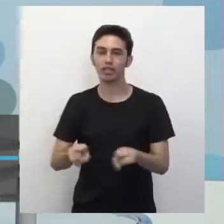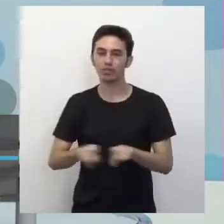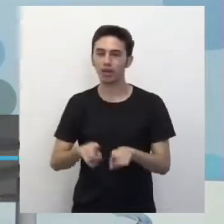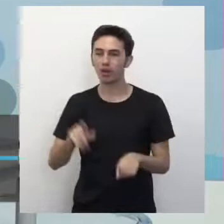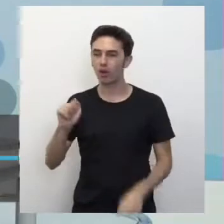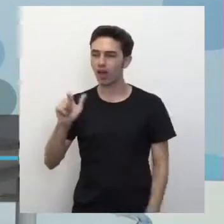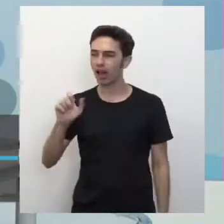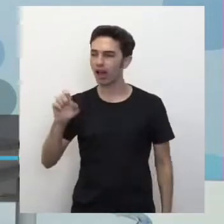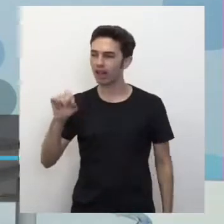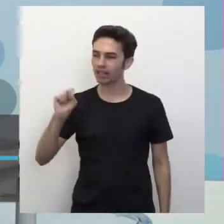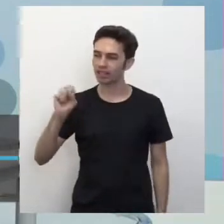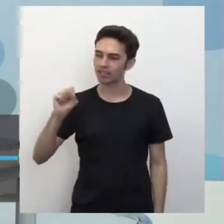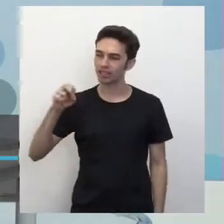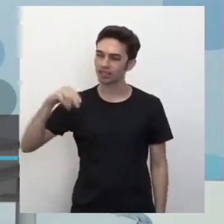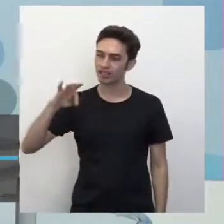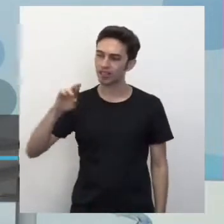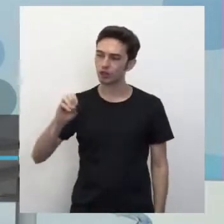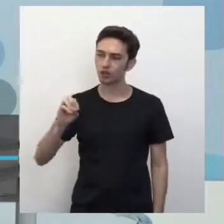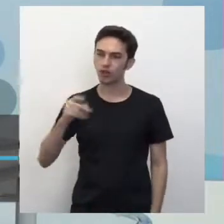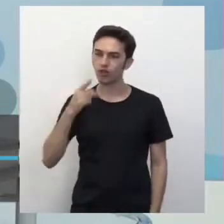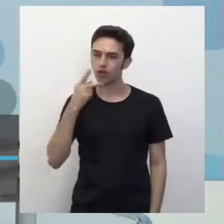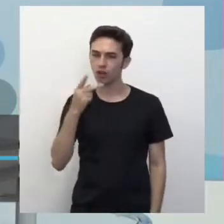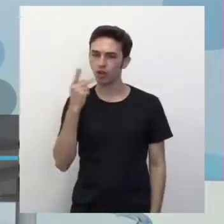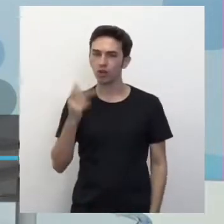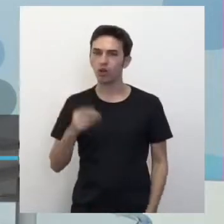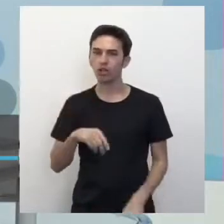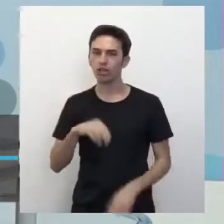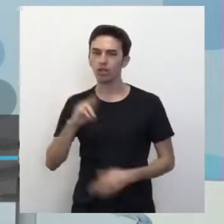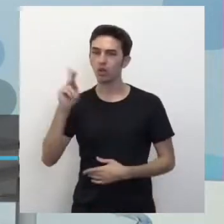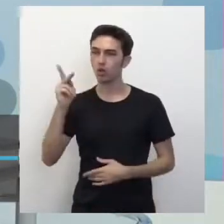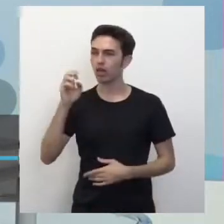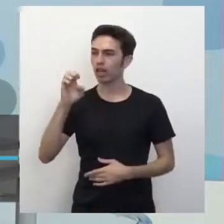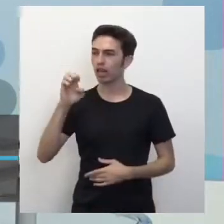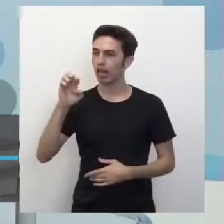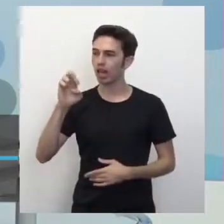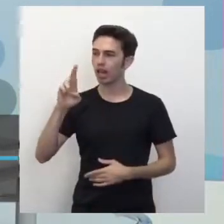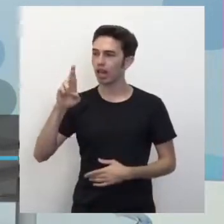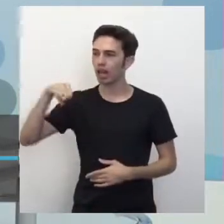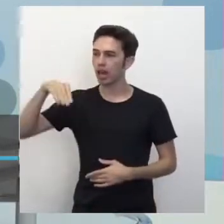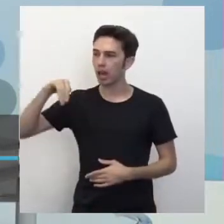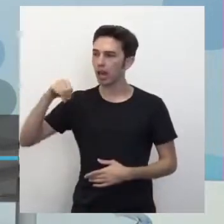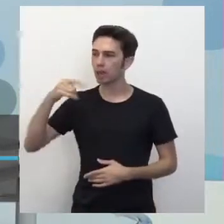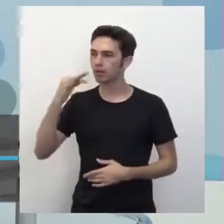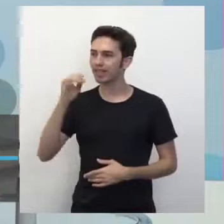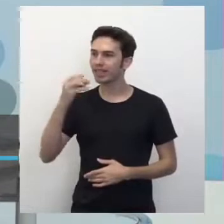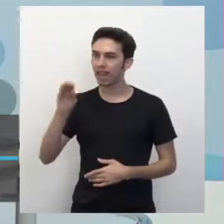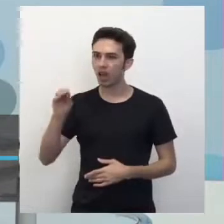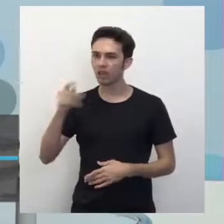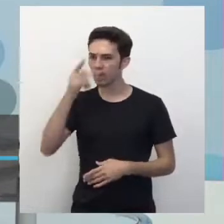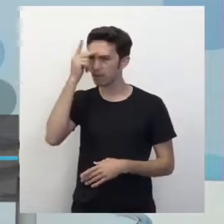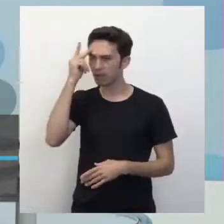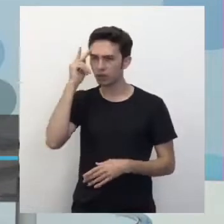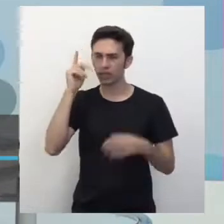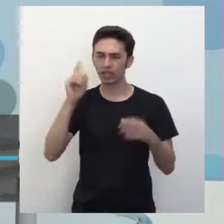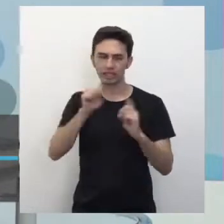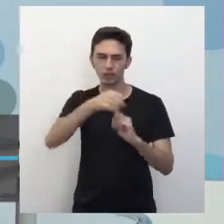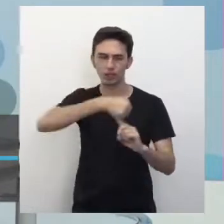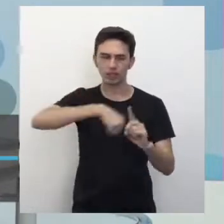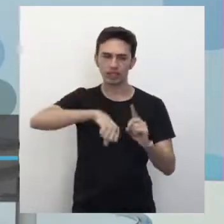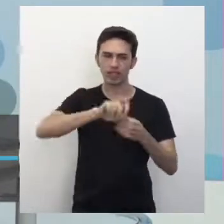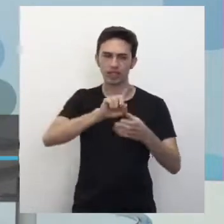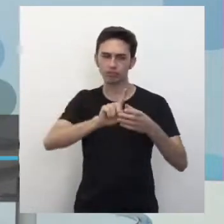dele que disse o seguinte, o ermitão, ou seja, aquela pessoa que está totalmente afastada da sociedade, vivendo no seu